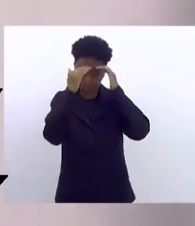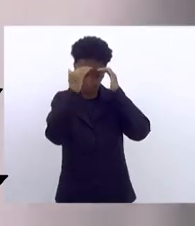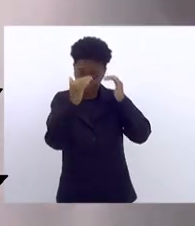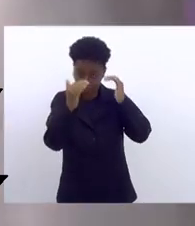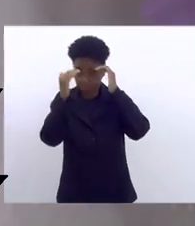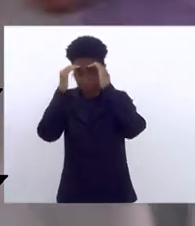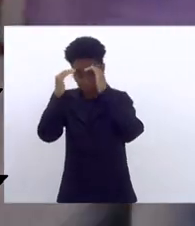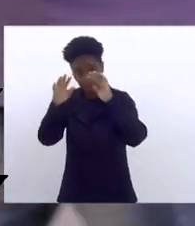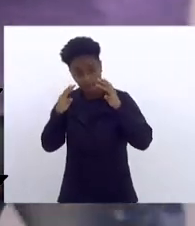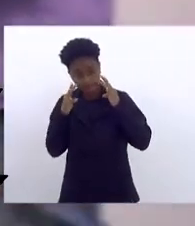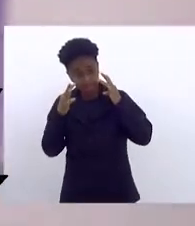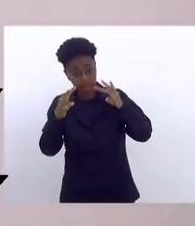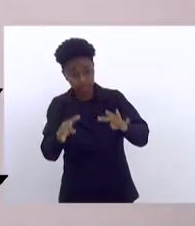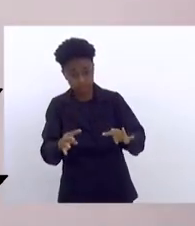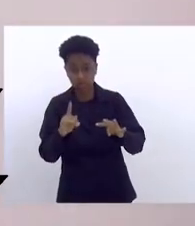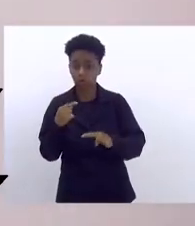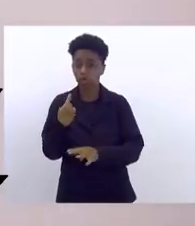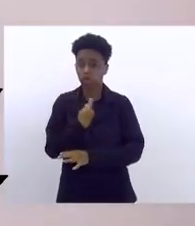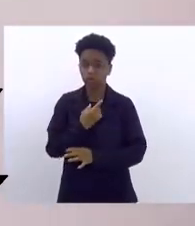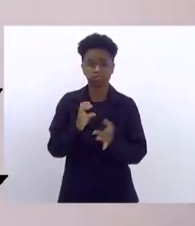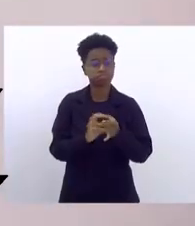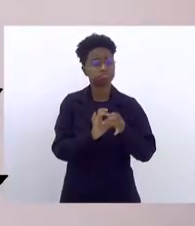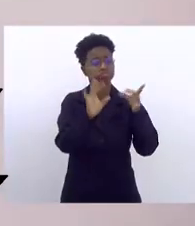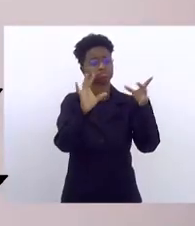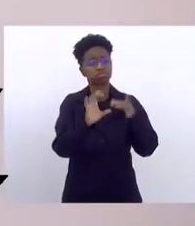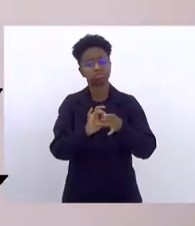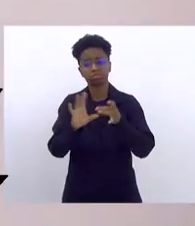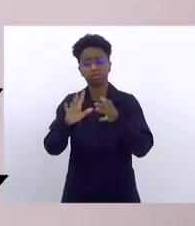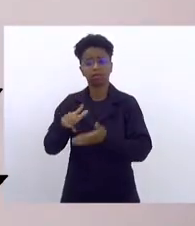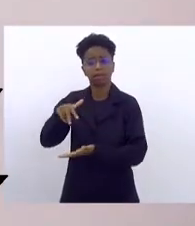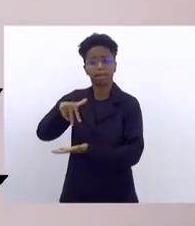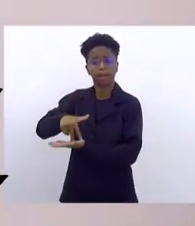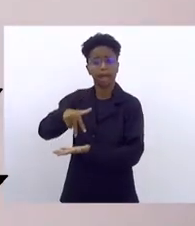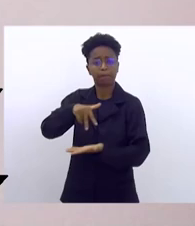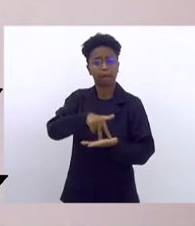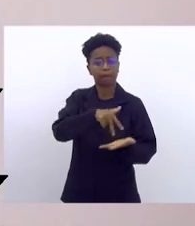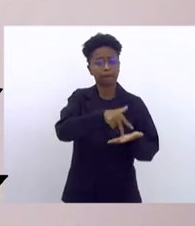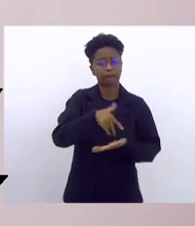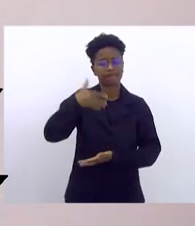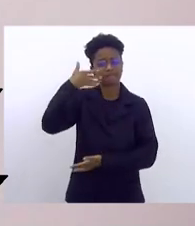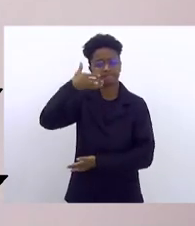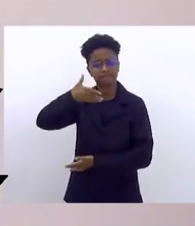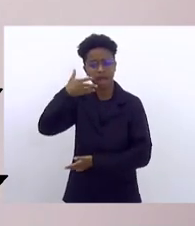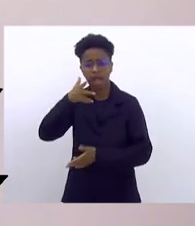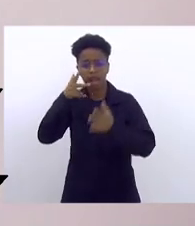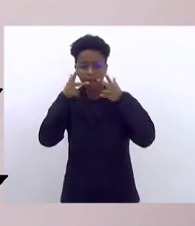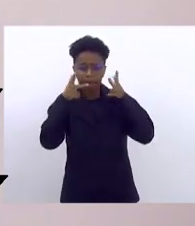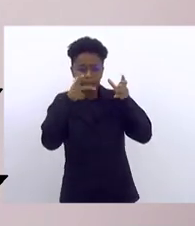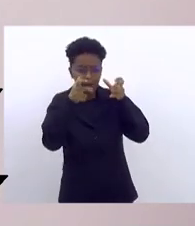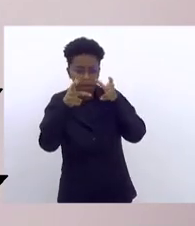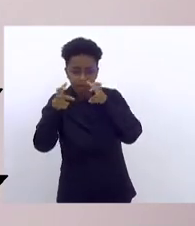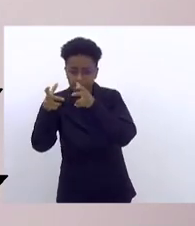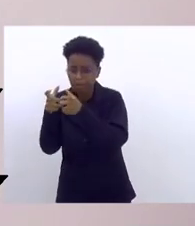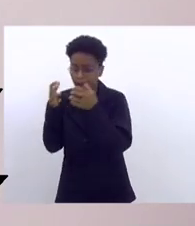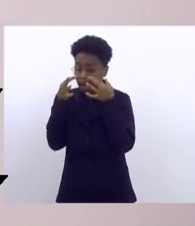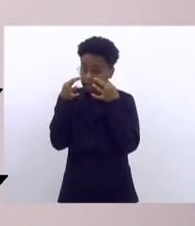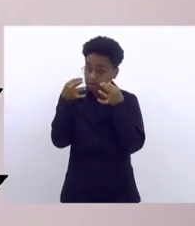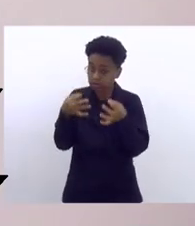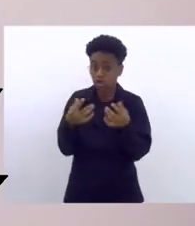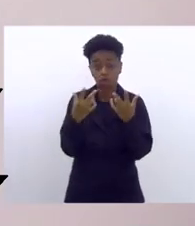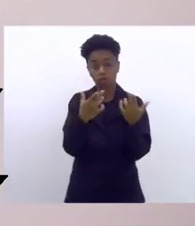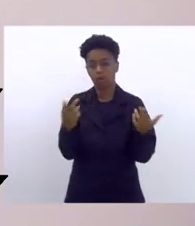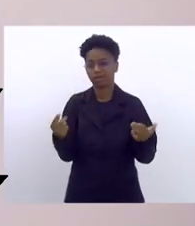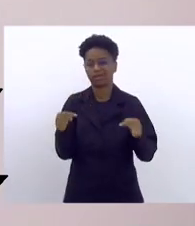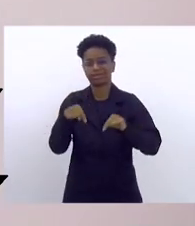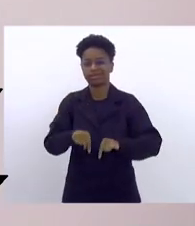ouvidas a gente abre muitos espaços de fala e de escuta que é exatamente aquilo que a gente está fazendo